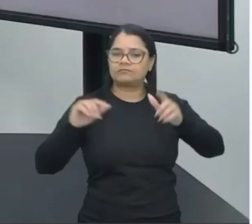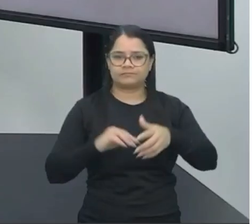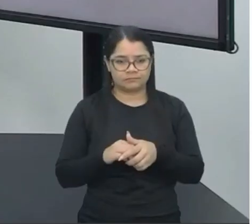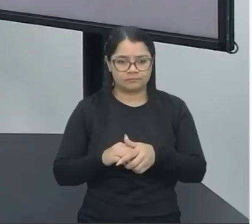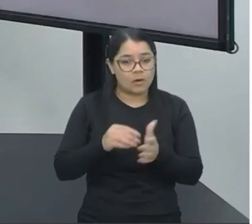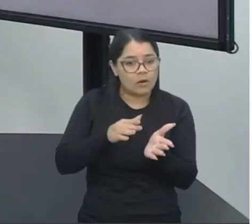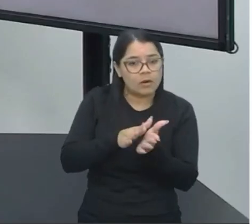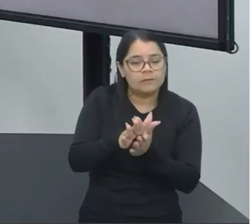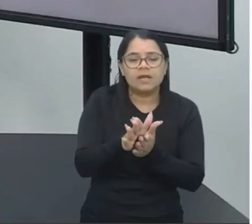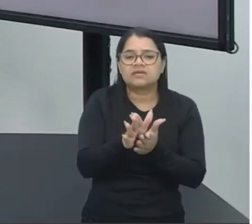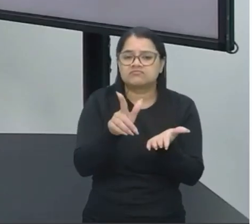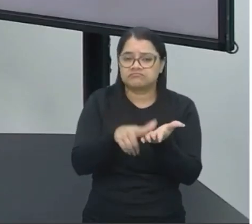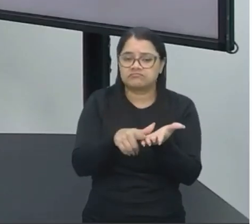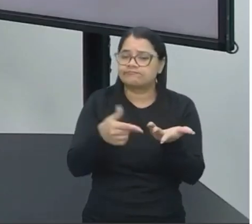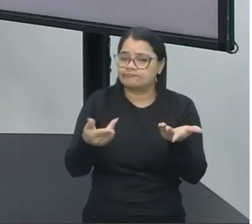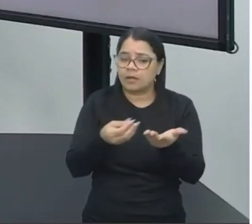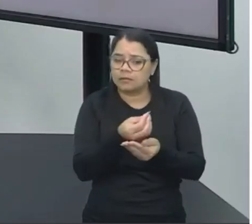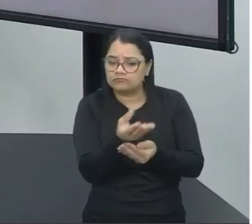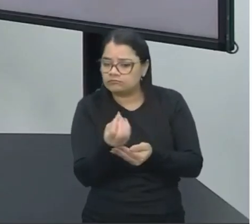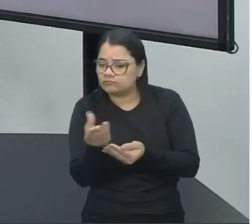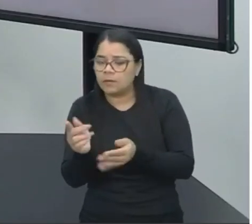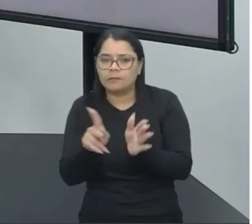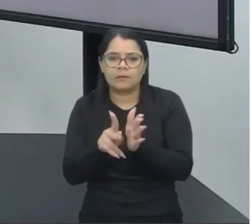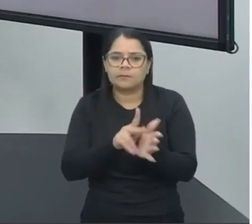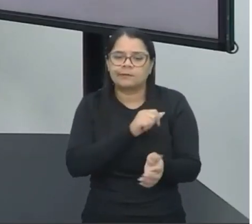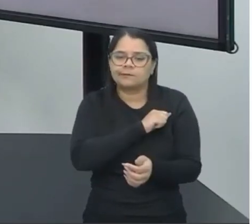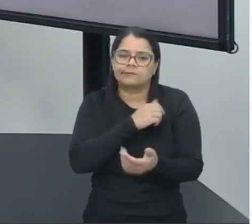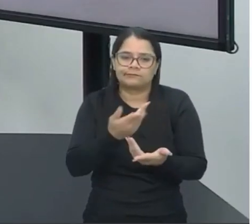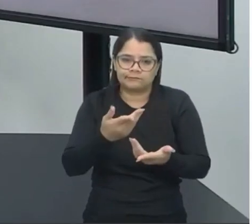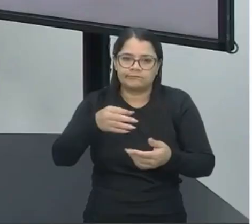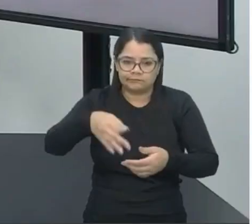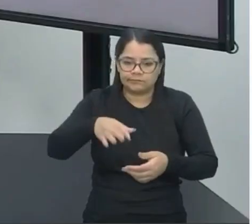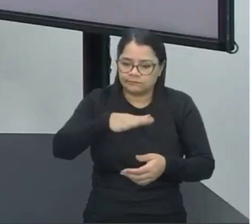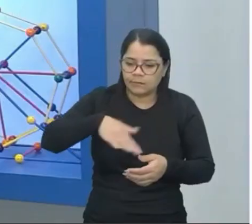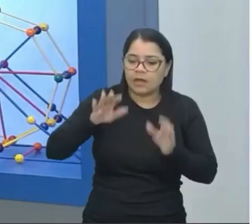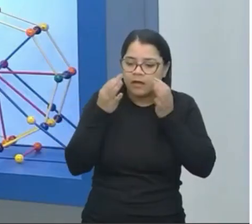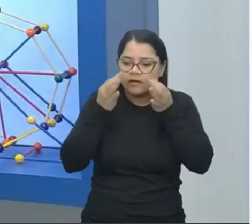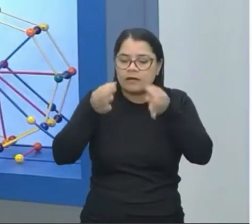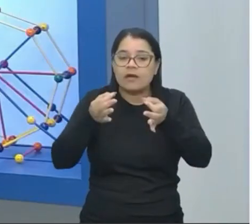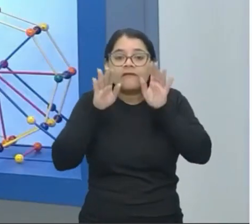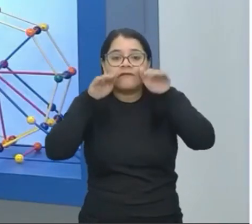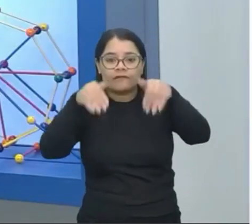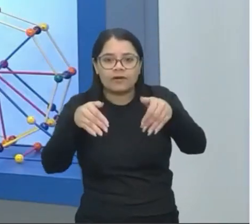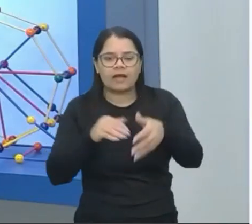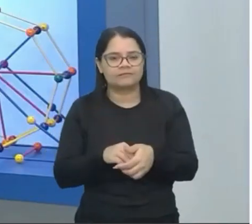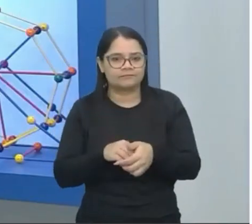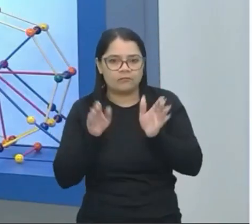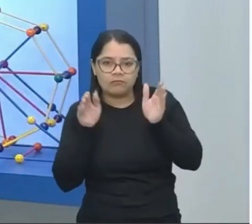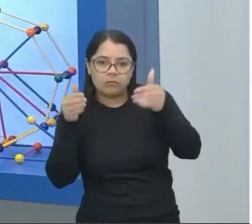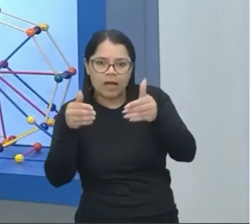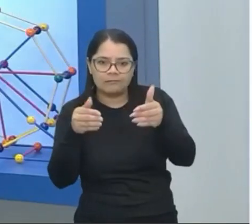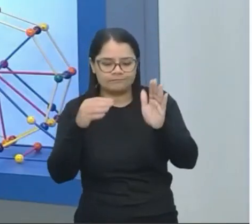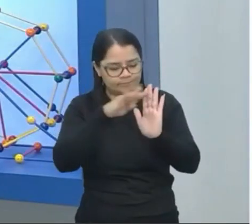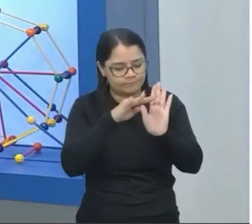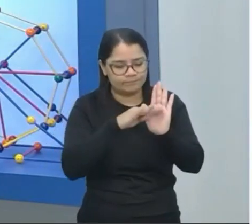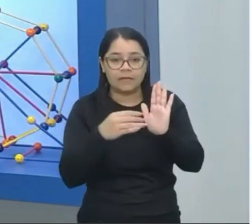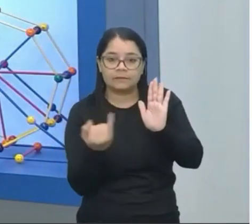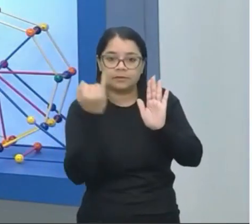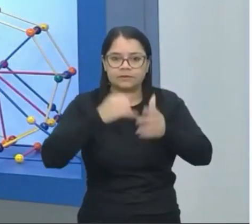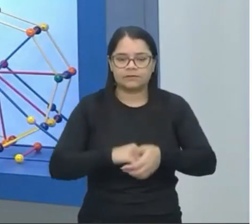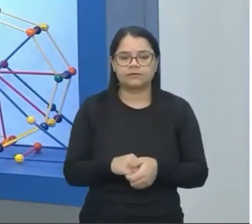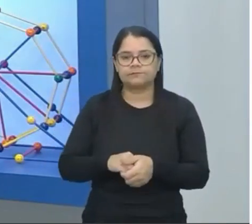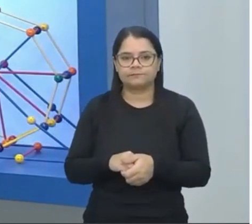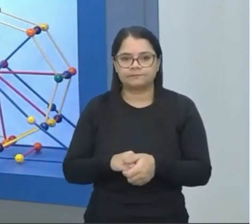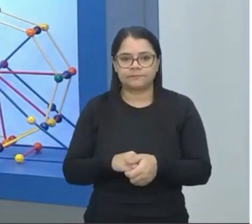fazer impresso mesmo em folhas e distribuir para os alunos para eles realmente focarem nessa parte importante. É fundamental